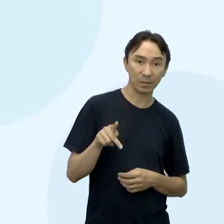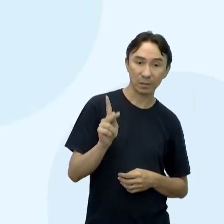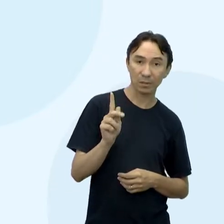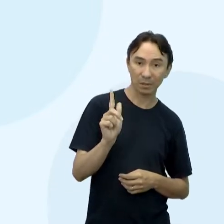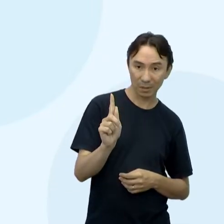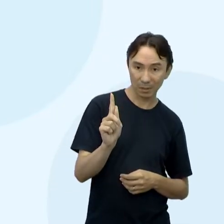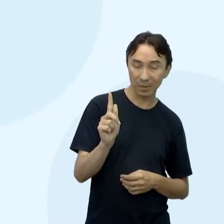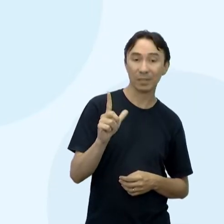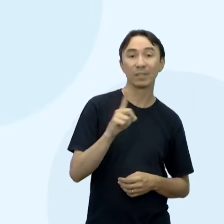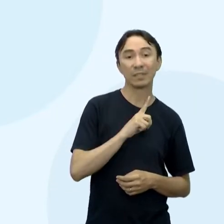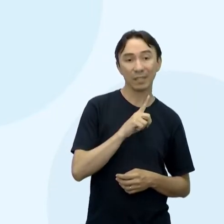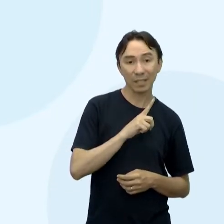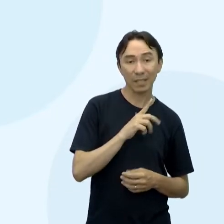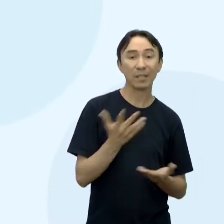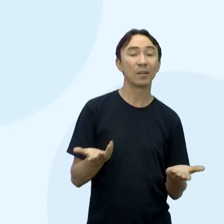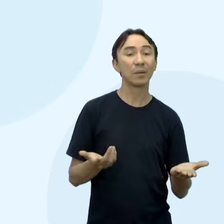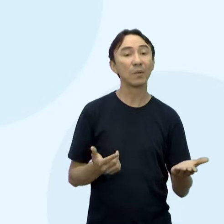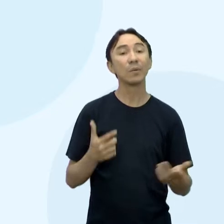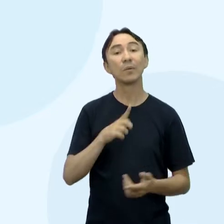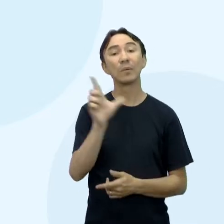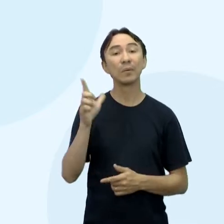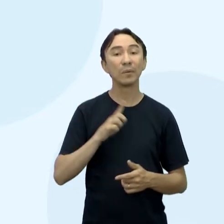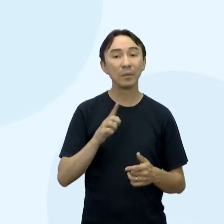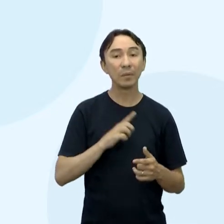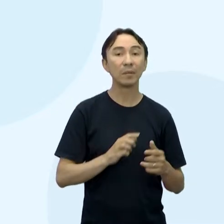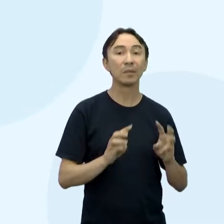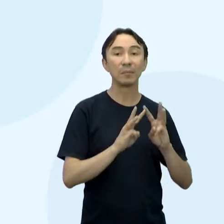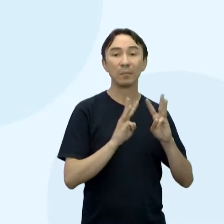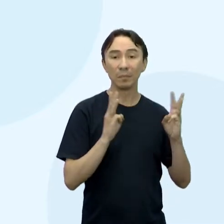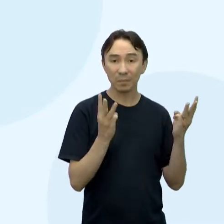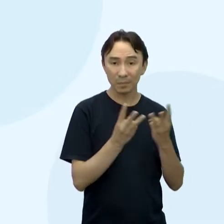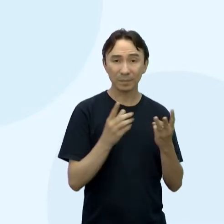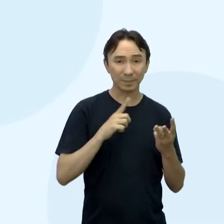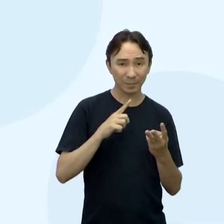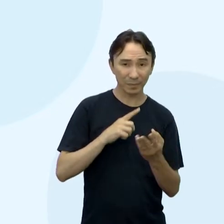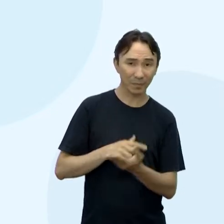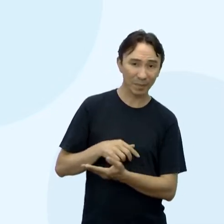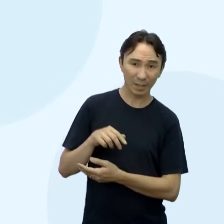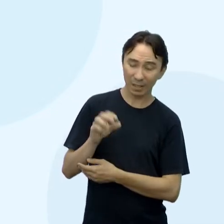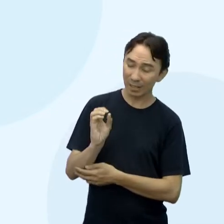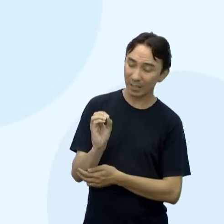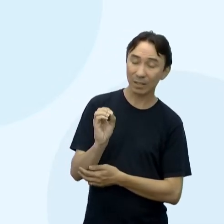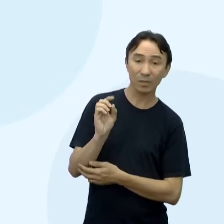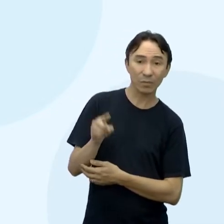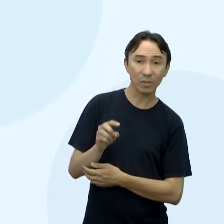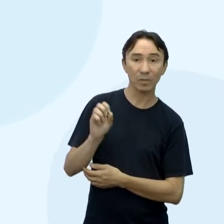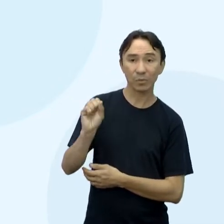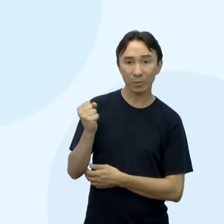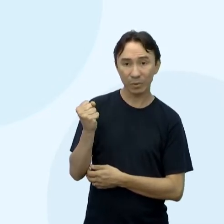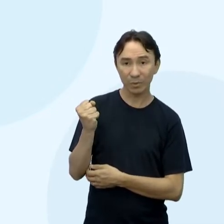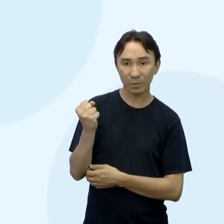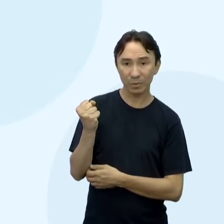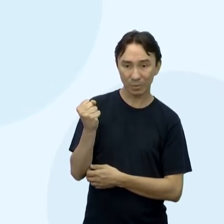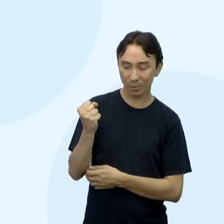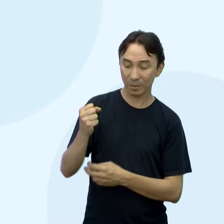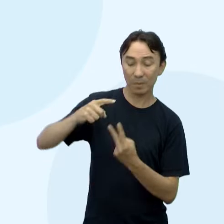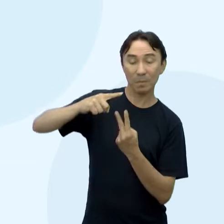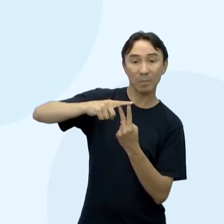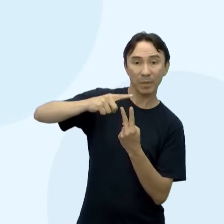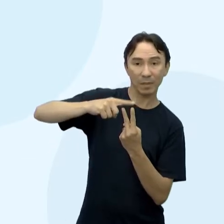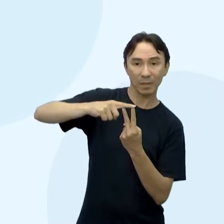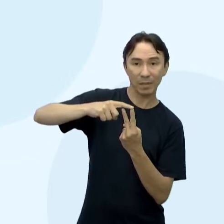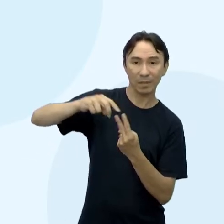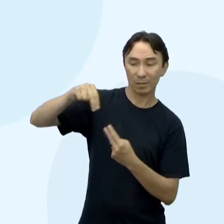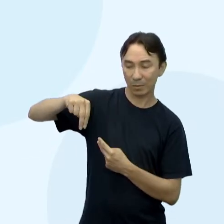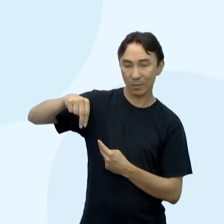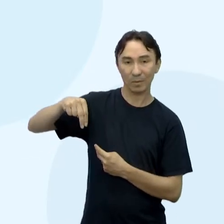K 0,8 pi Newton metros quadrados. Tá aí, ó. A constante elástica está para vocês. Por meio da ação